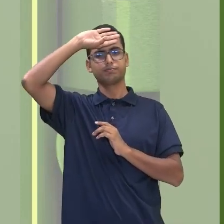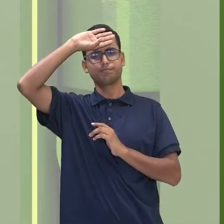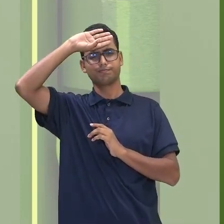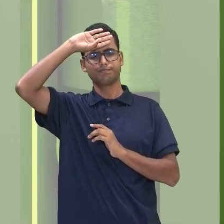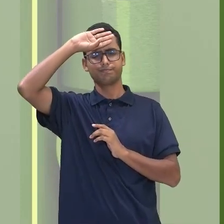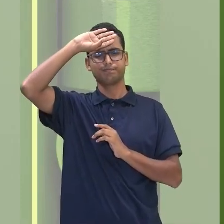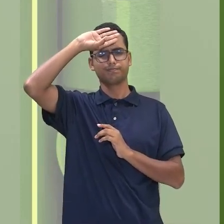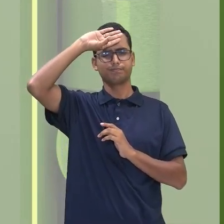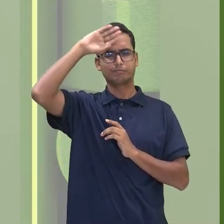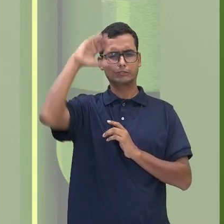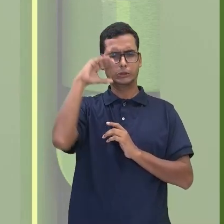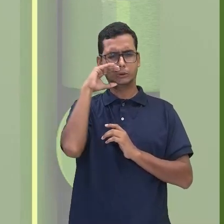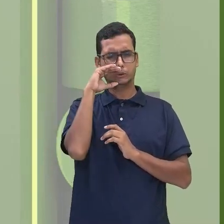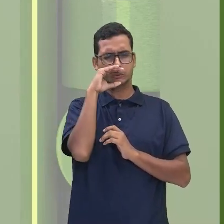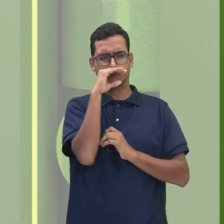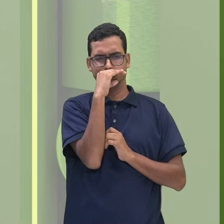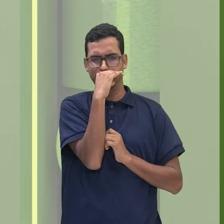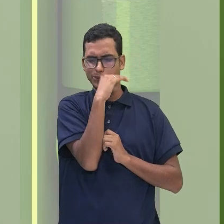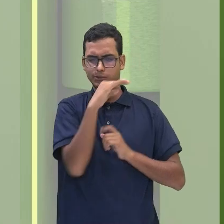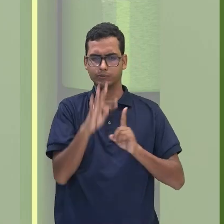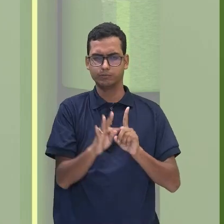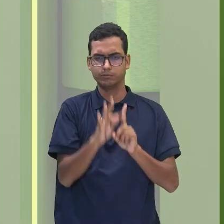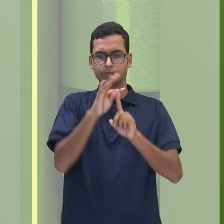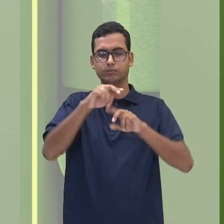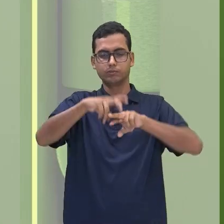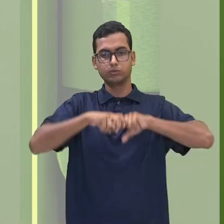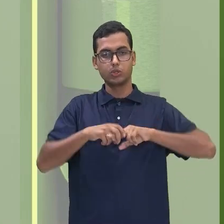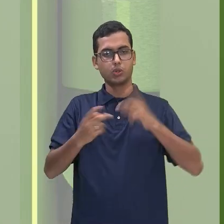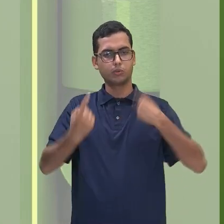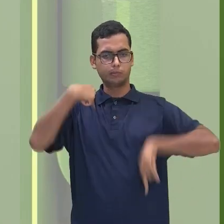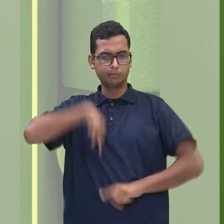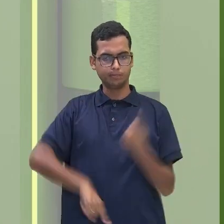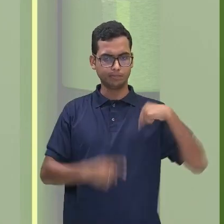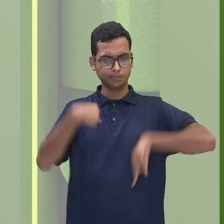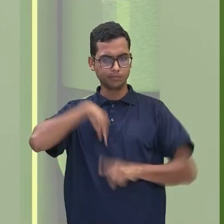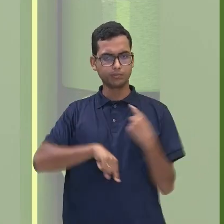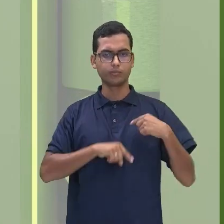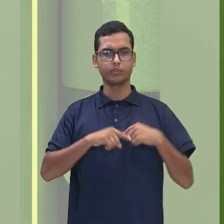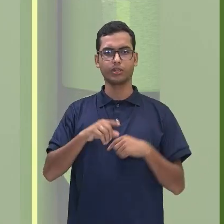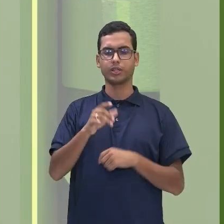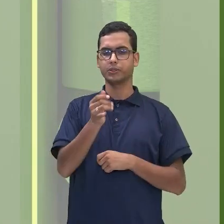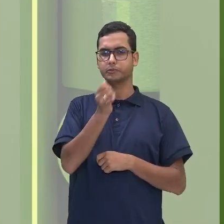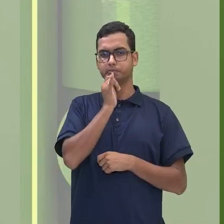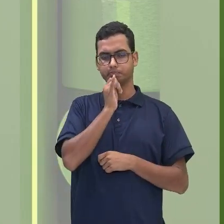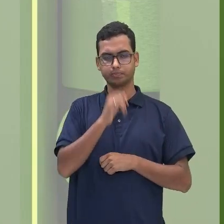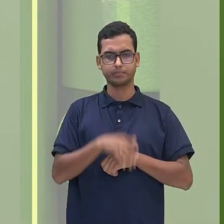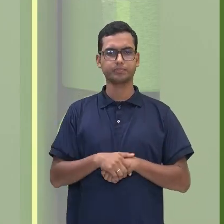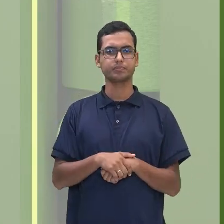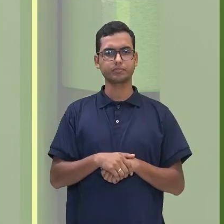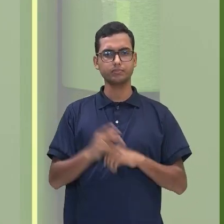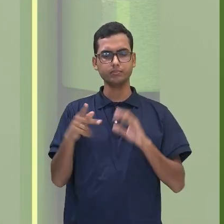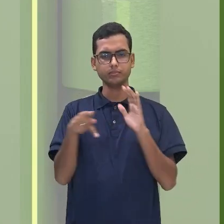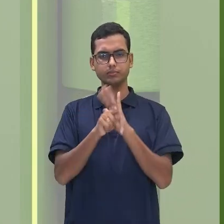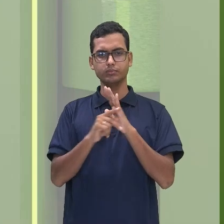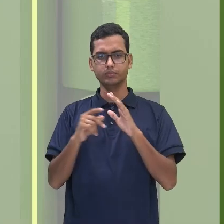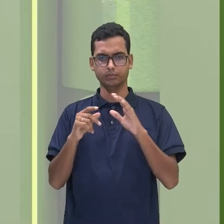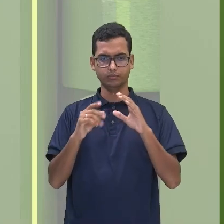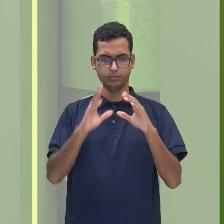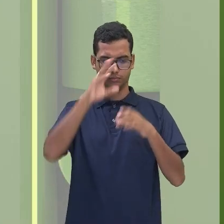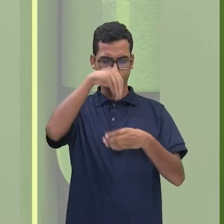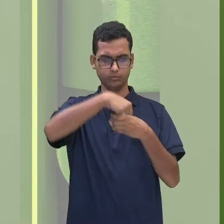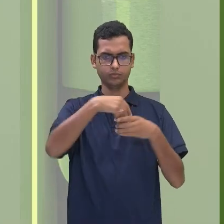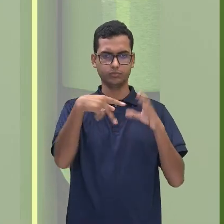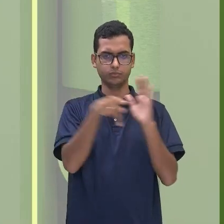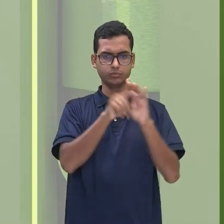temperatura do corpo. Por quê? Isso é um resultado metabólico, por exemplo, de ataque a esse micro-organismo, esse